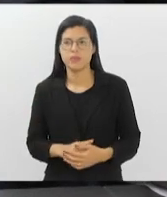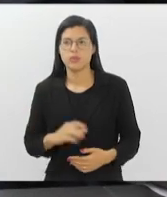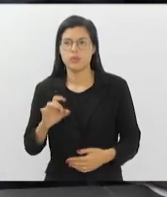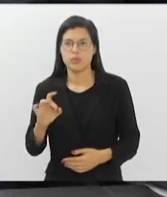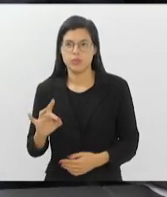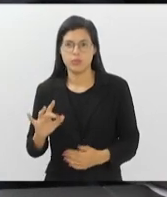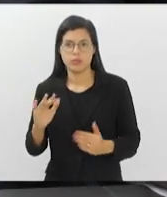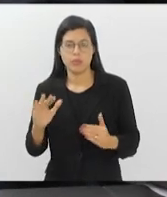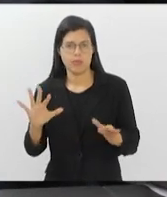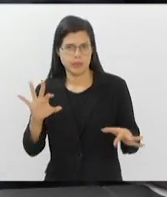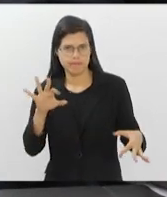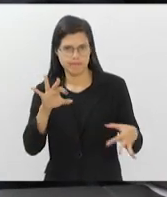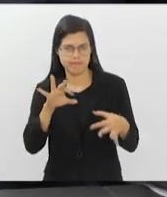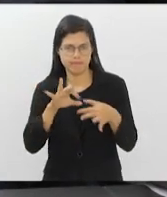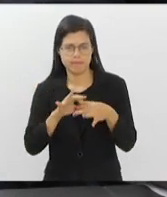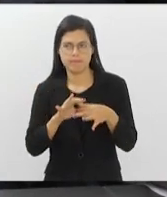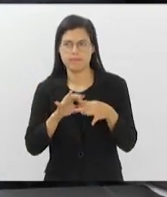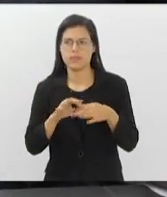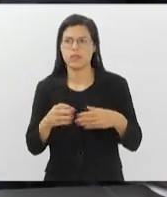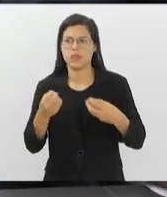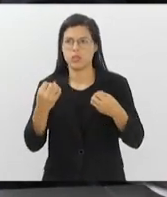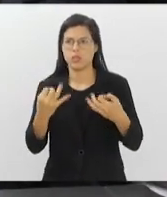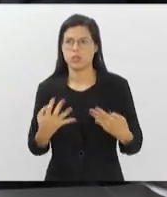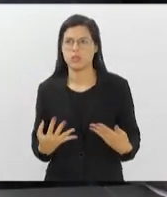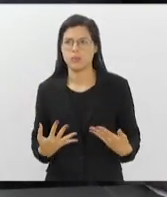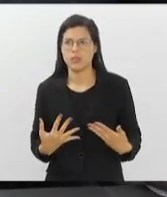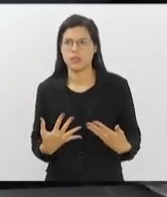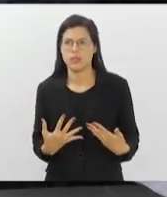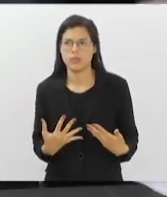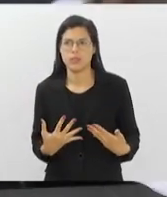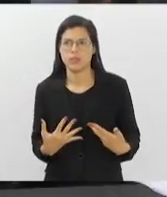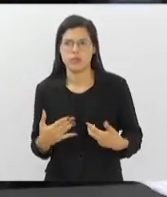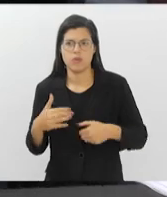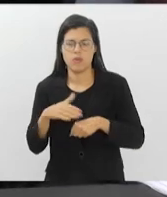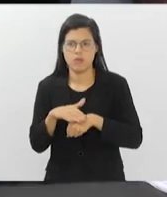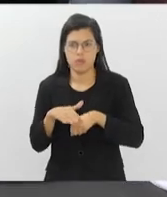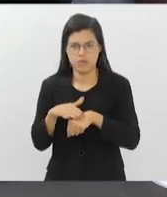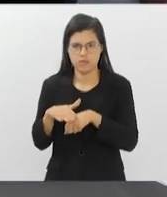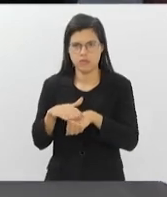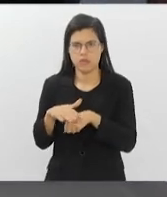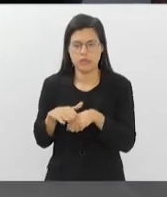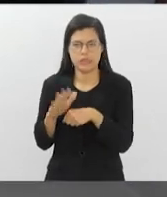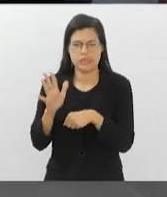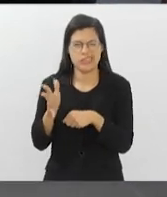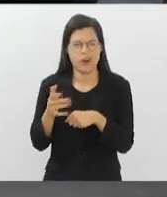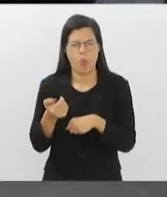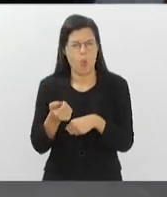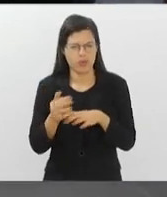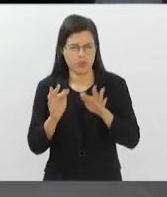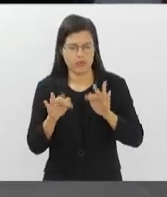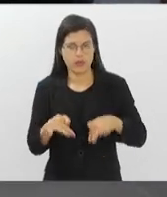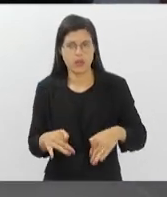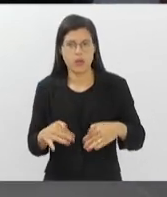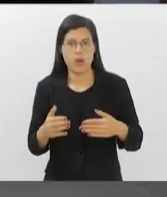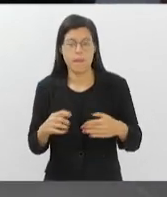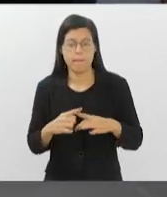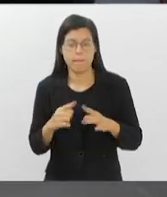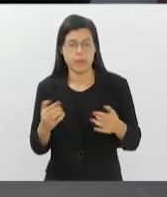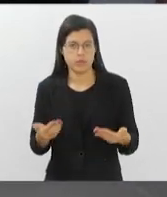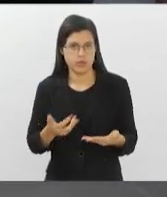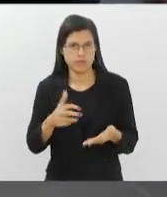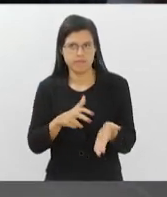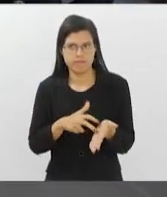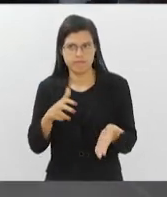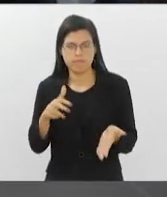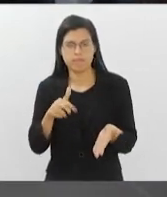aqui ao que estava sendo exposto, peguei, né, a conversa já no final, mas hoje, logo pela manhã, eu